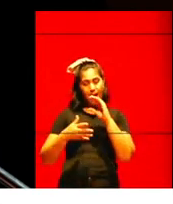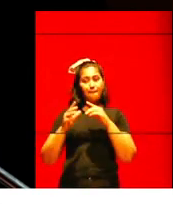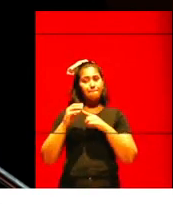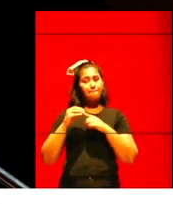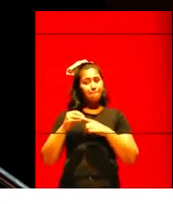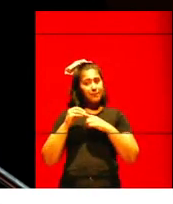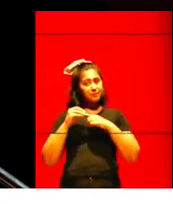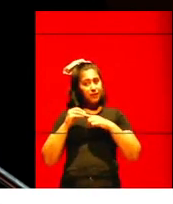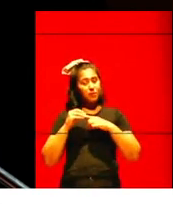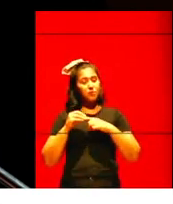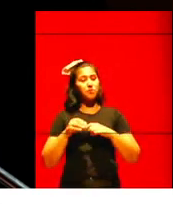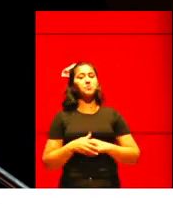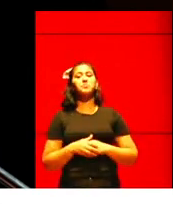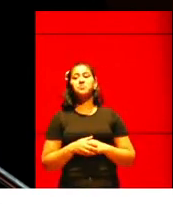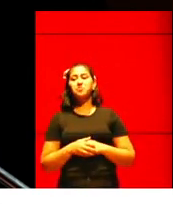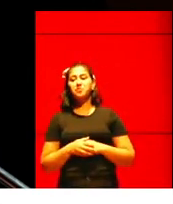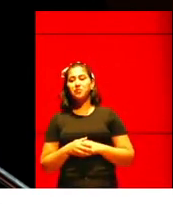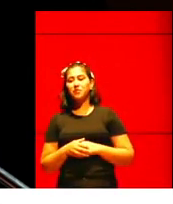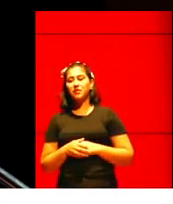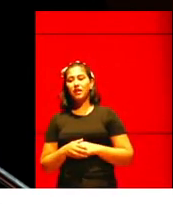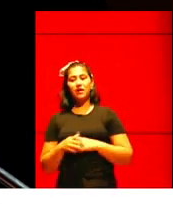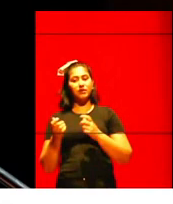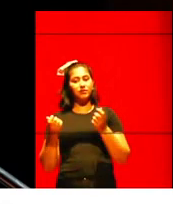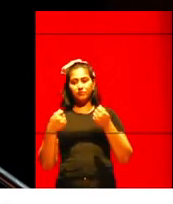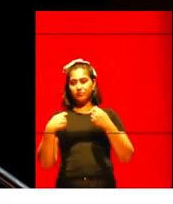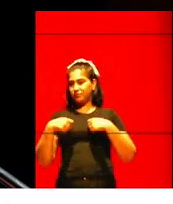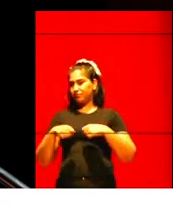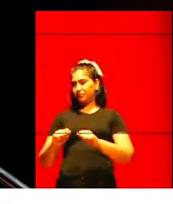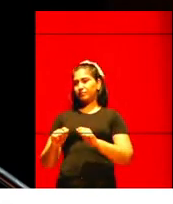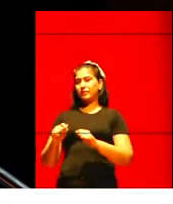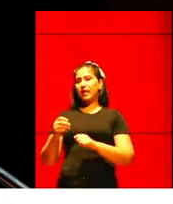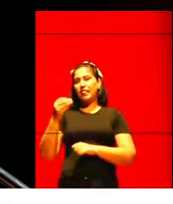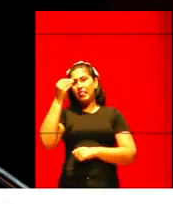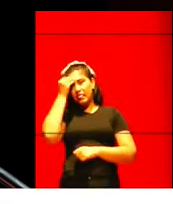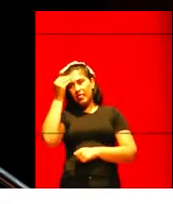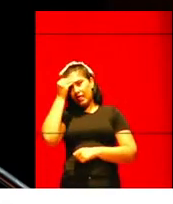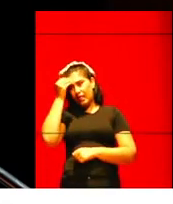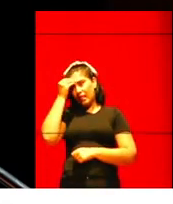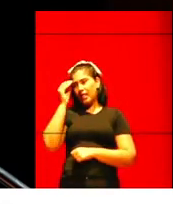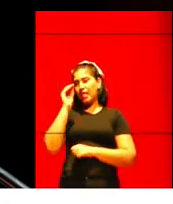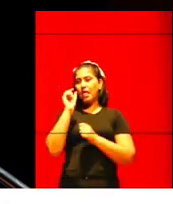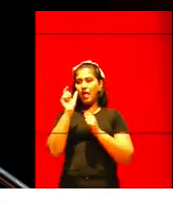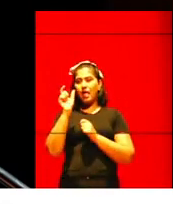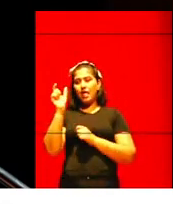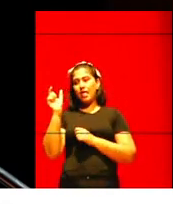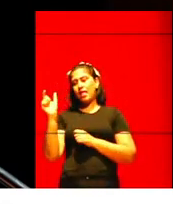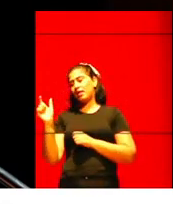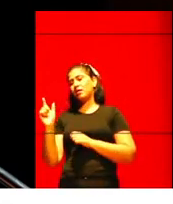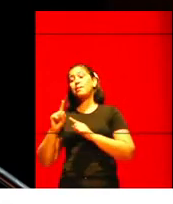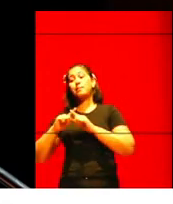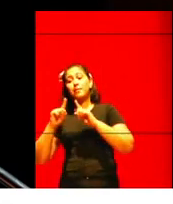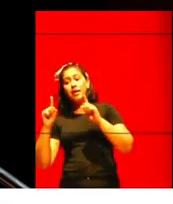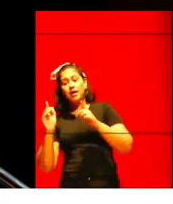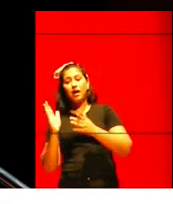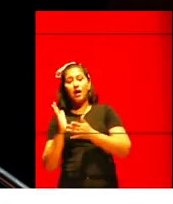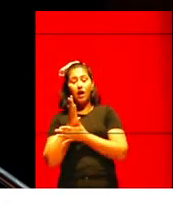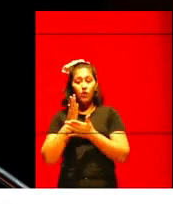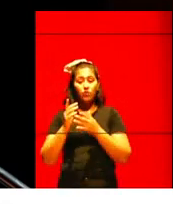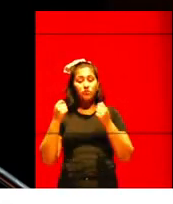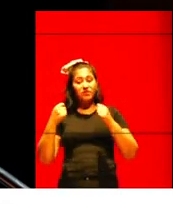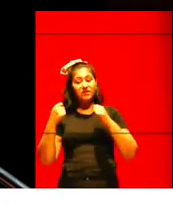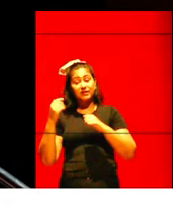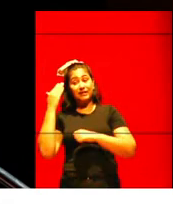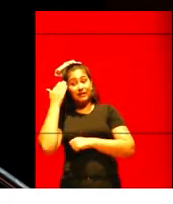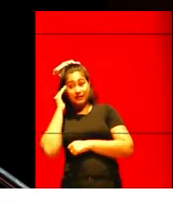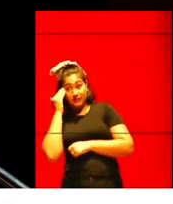os principais, pessoal, eu não preciso decorar o nome de todos os monossacarídeos, mas eu preciso compreender